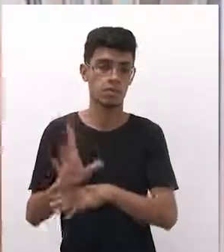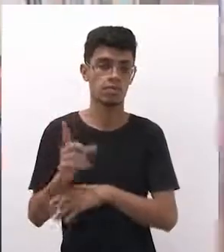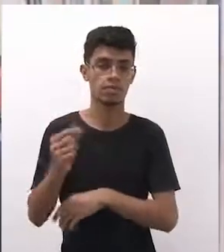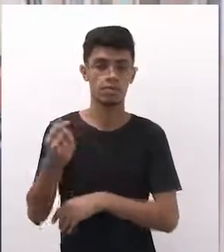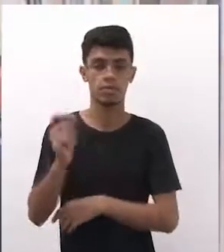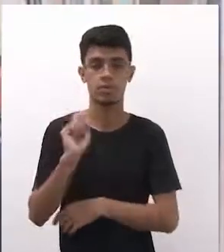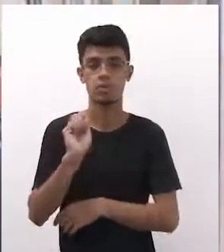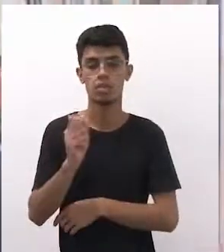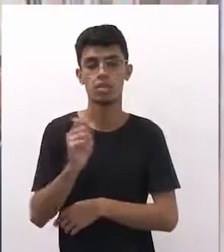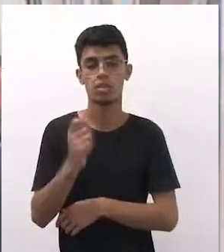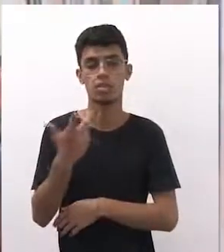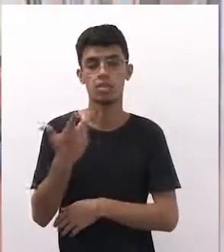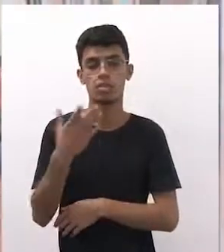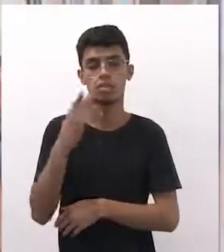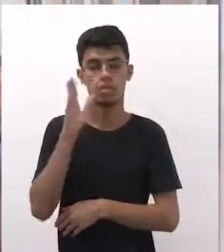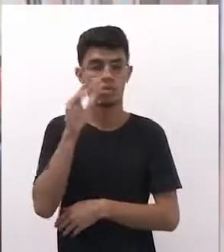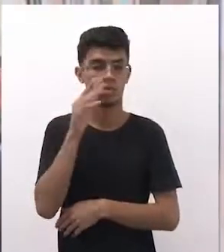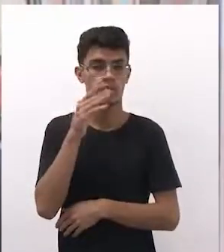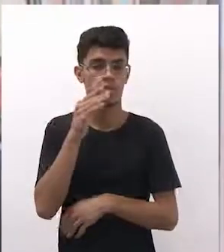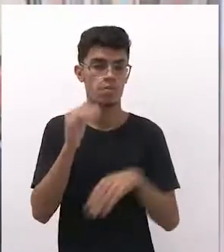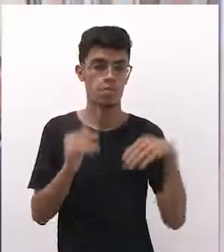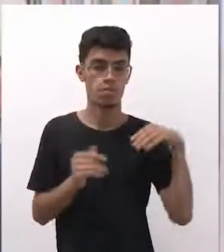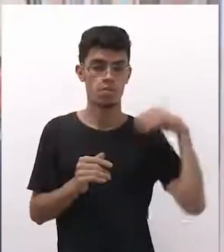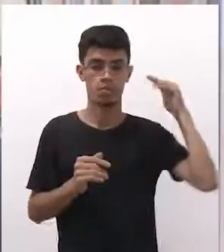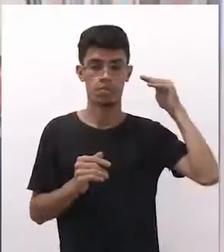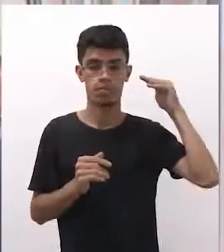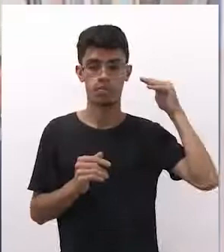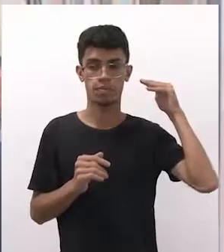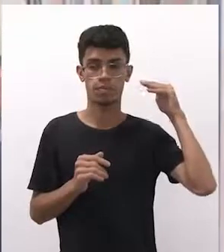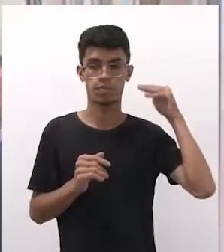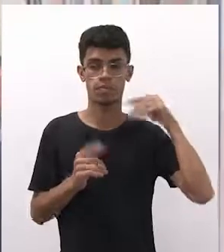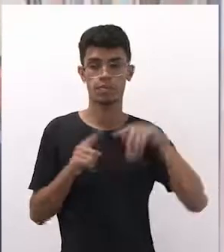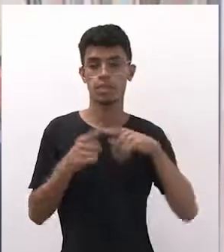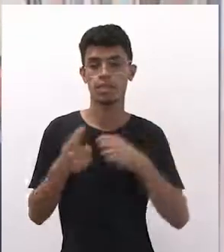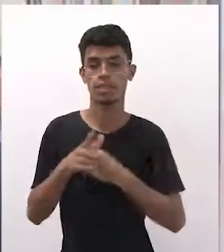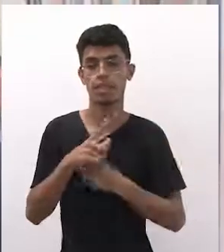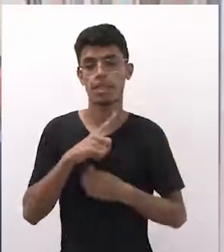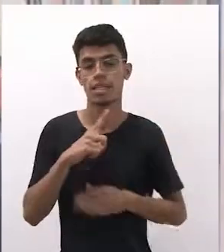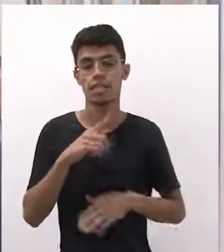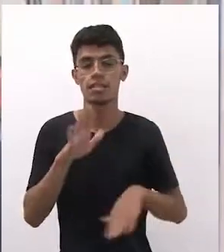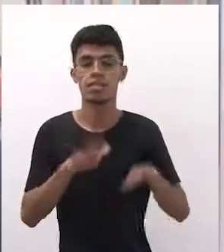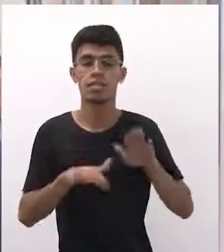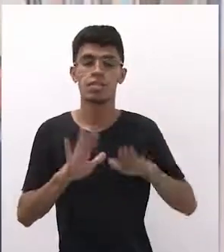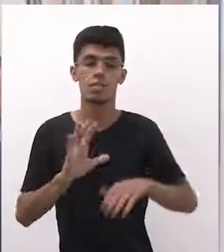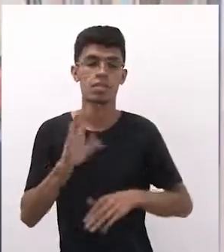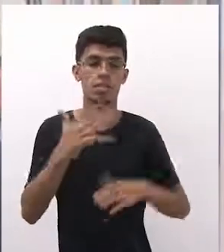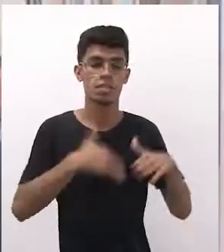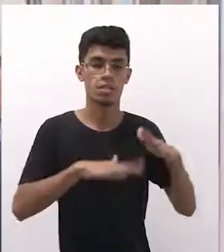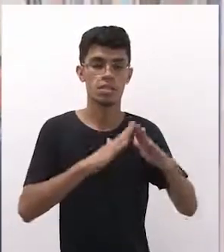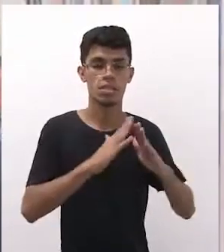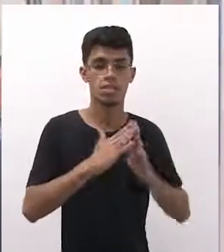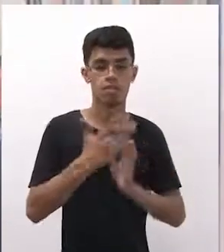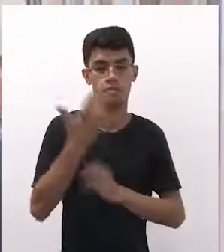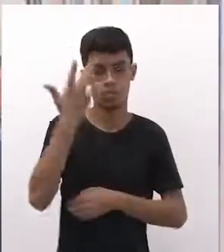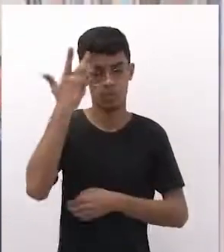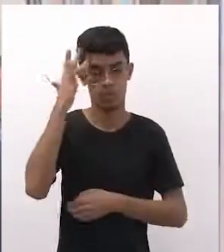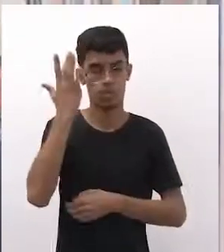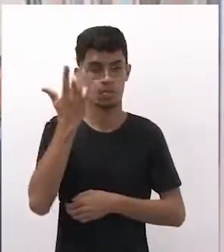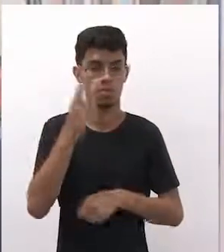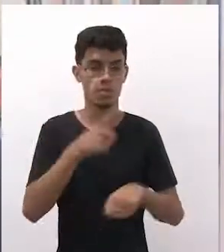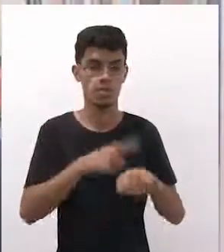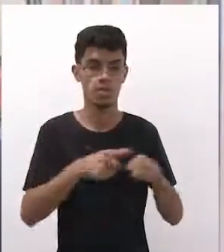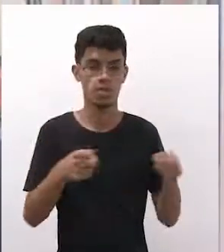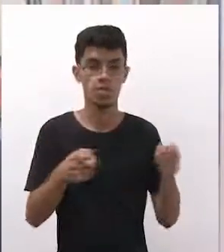quem estaria sendo empregado seria o adulto, né? Mas a gente tem esse tipo de situação acontecendo também. Não sei se dá tempo de comentar um pouquinho,